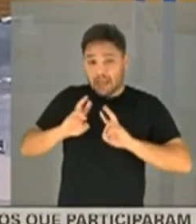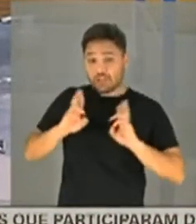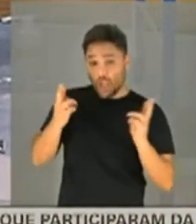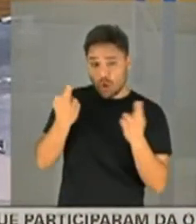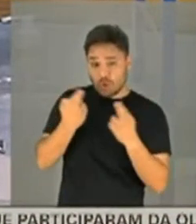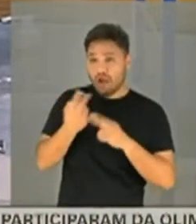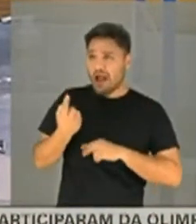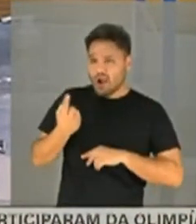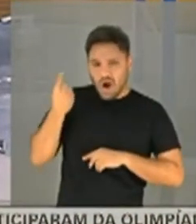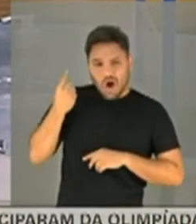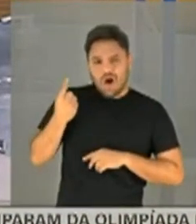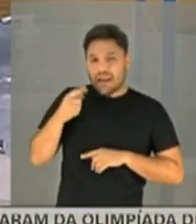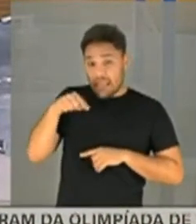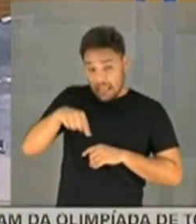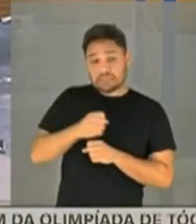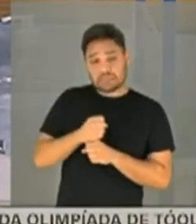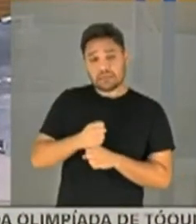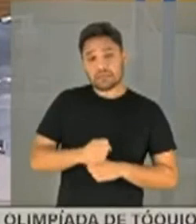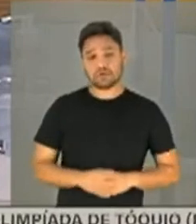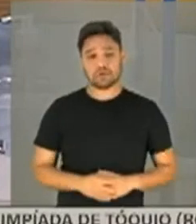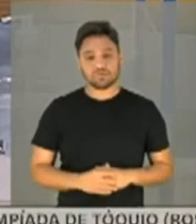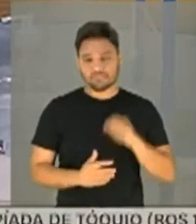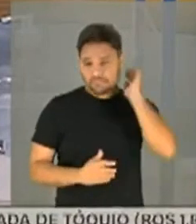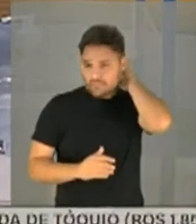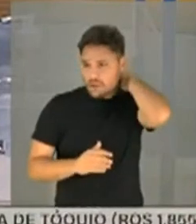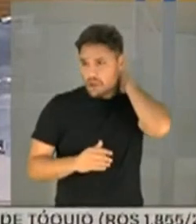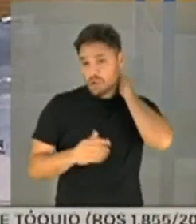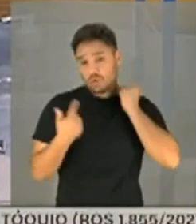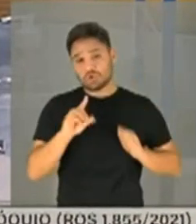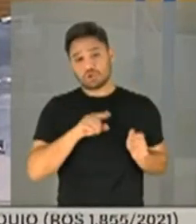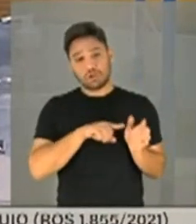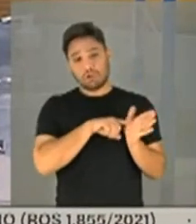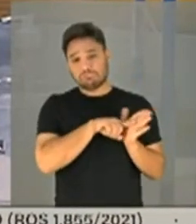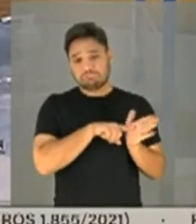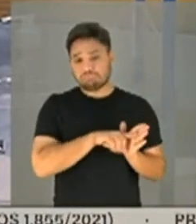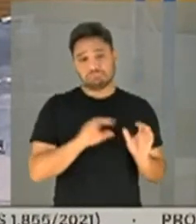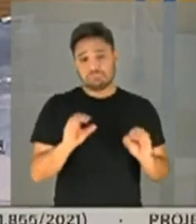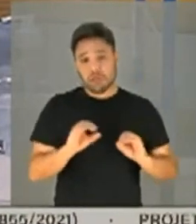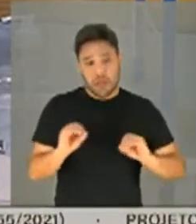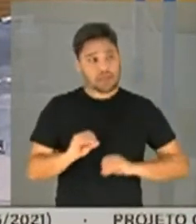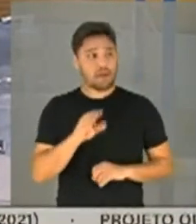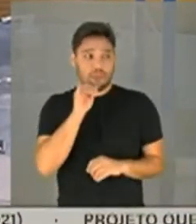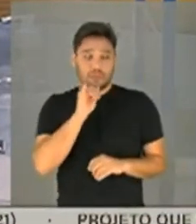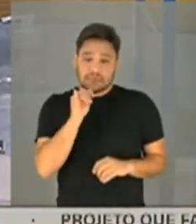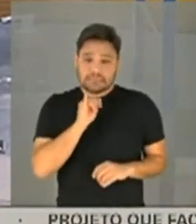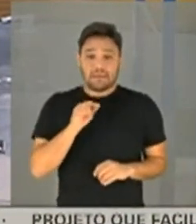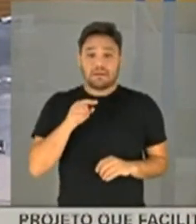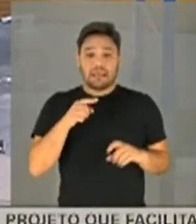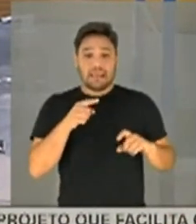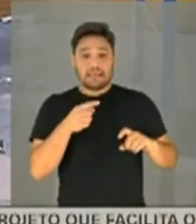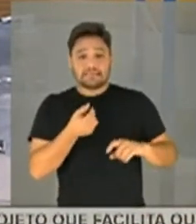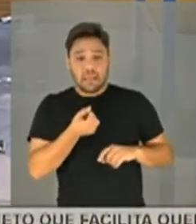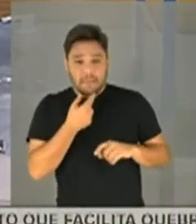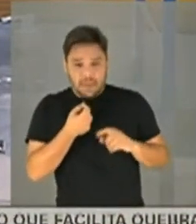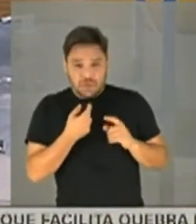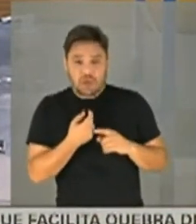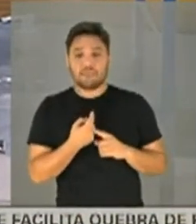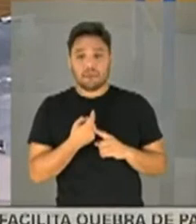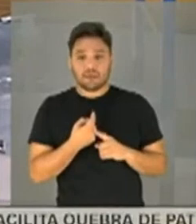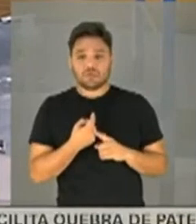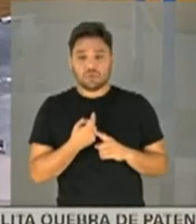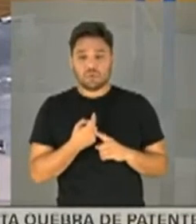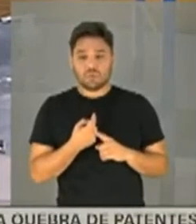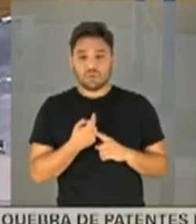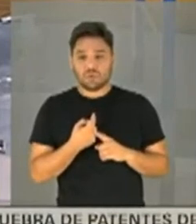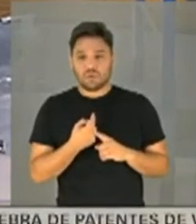foi agora, recentemente esse ano, nenhum dado de que, por exemplo, esse medicamento que está sendo falado